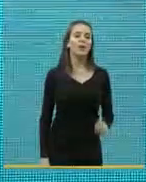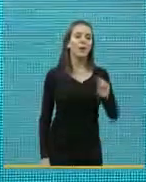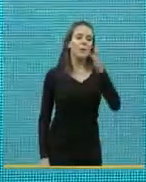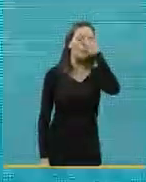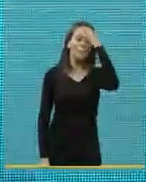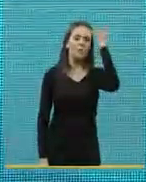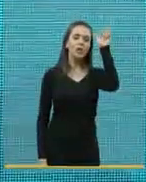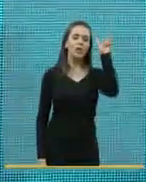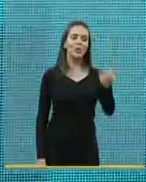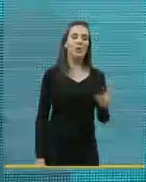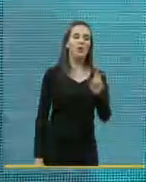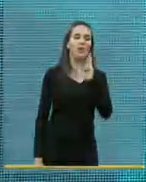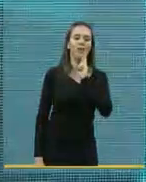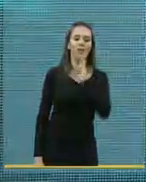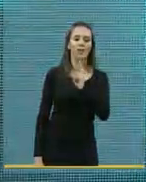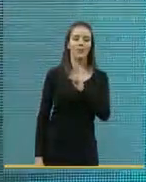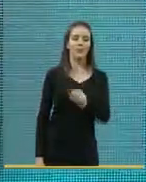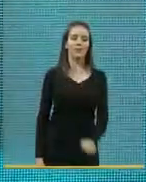responder